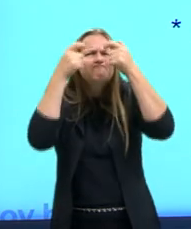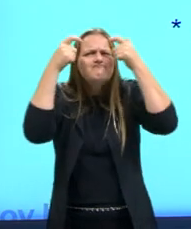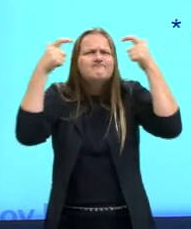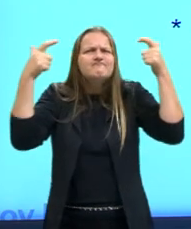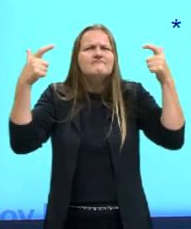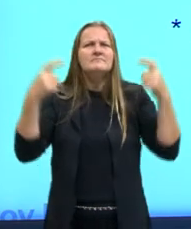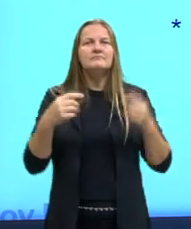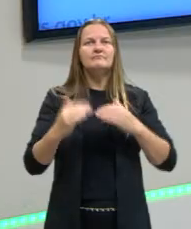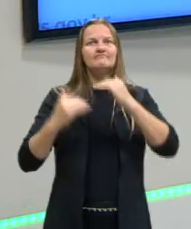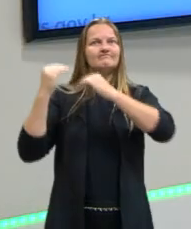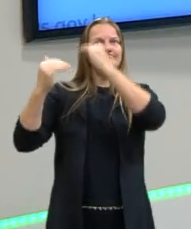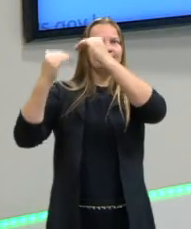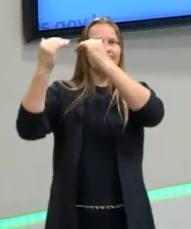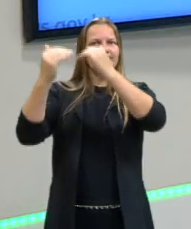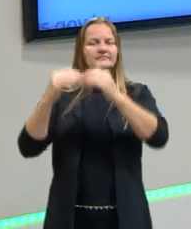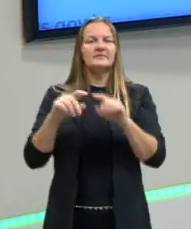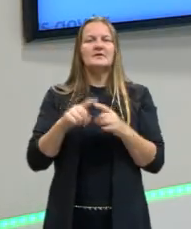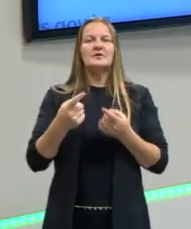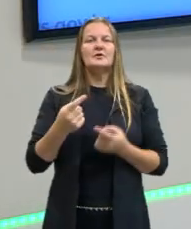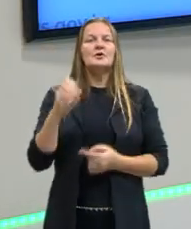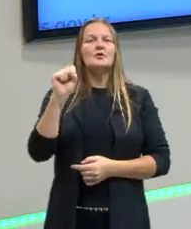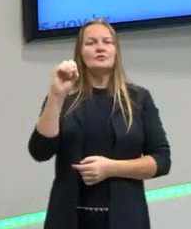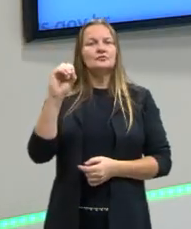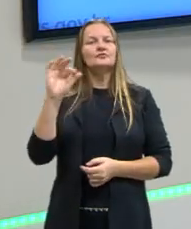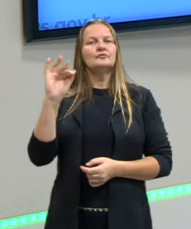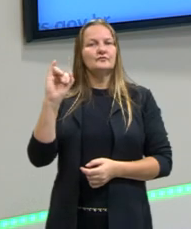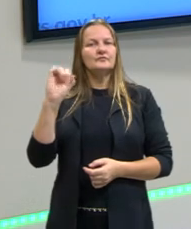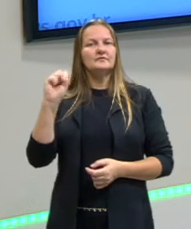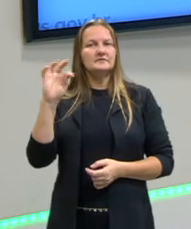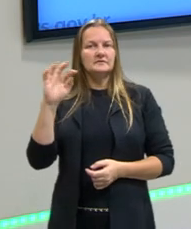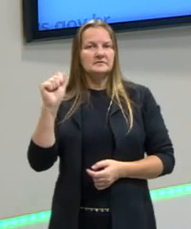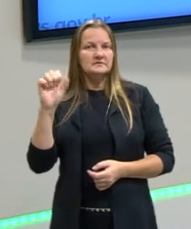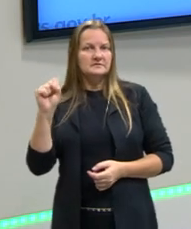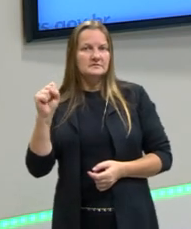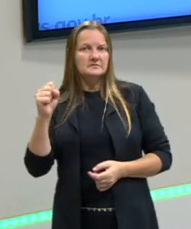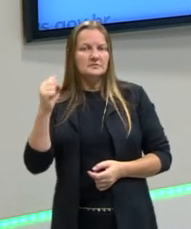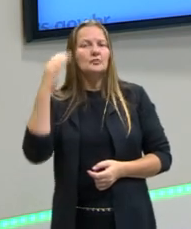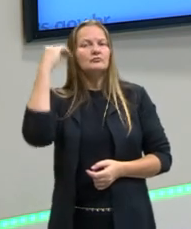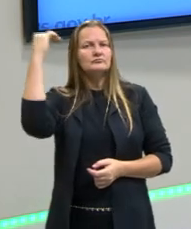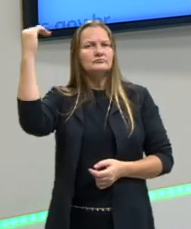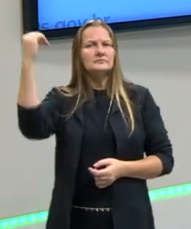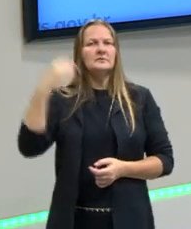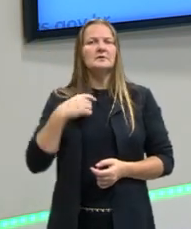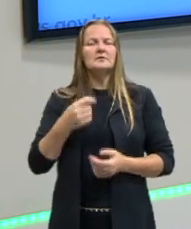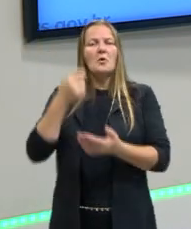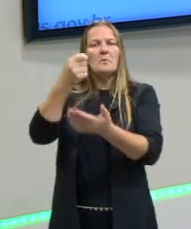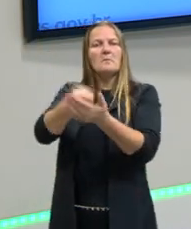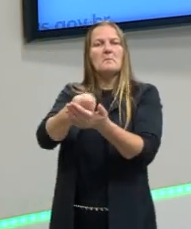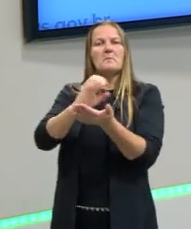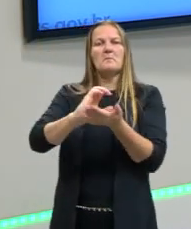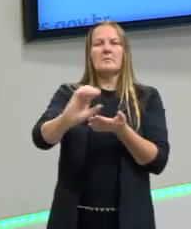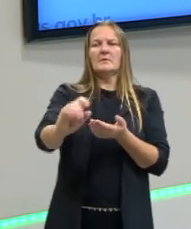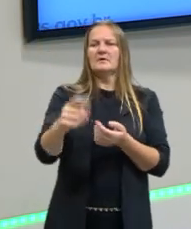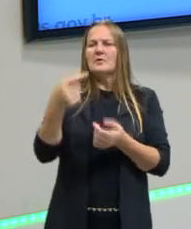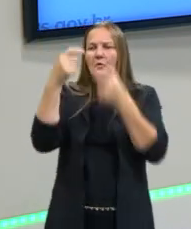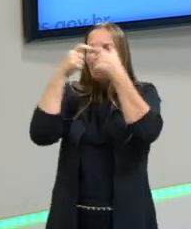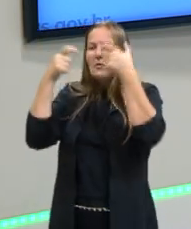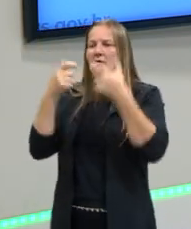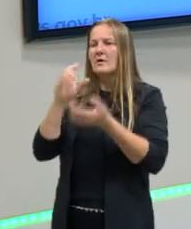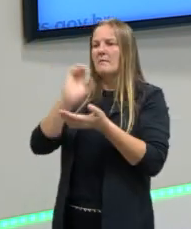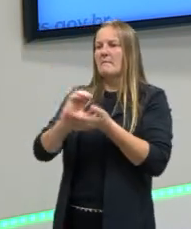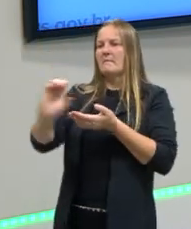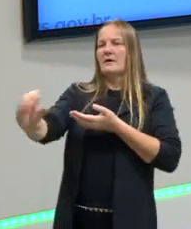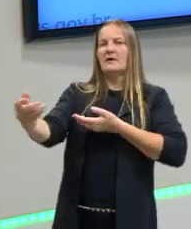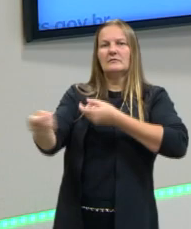pelo conhecimento e o Surfista bom então o conhecimento com pagamentos então uma coisa que também eles são